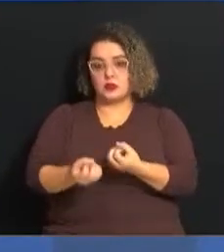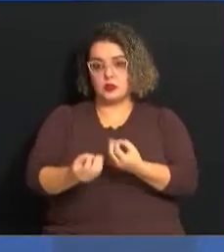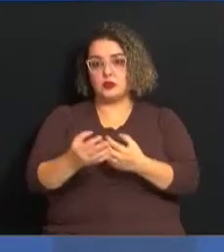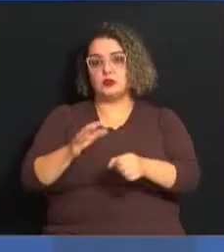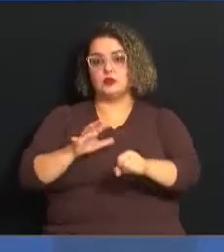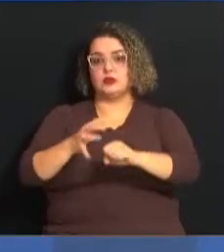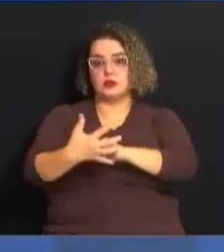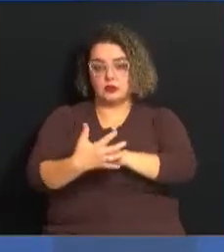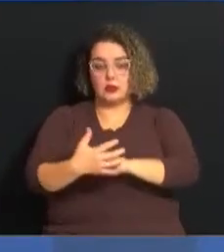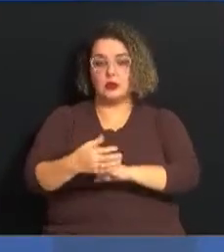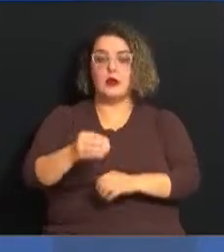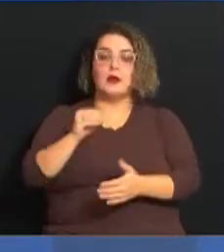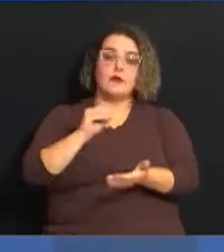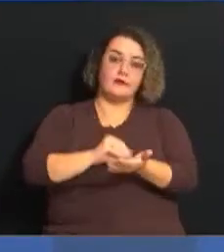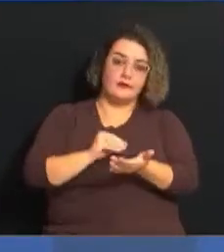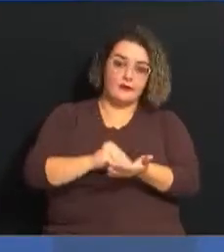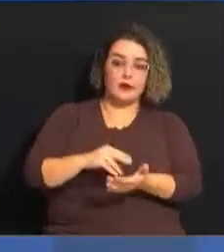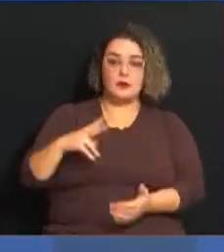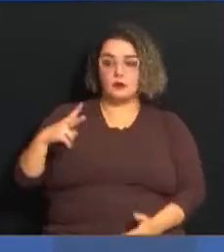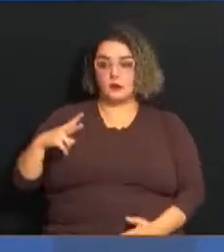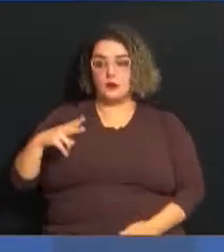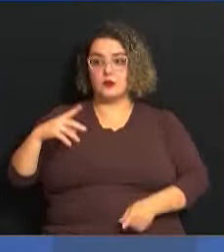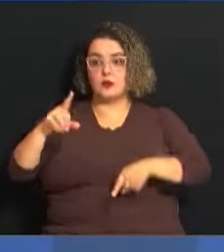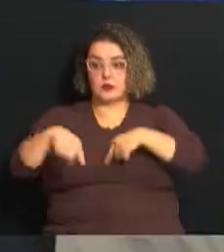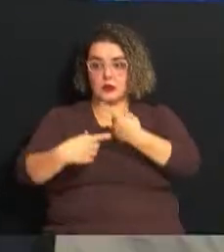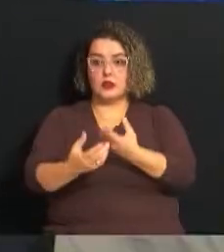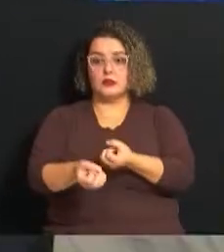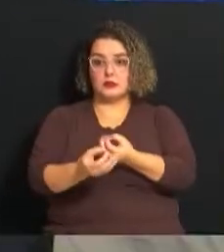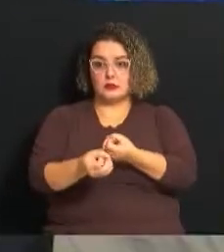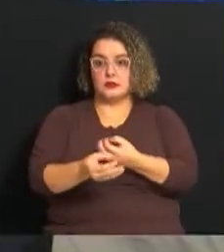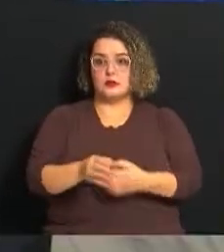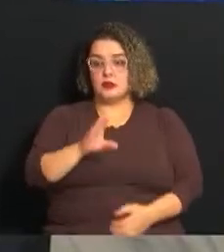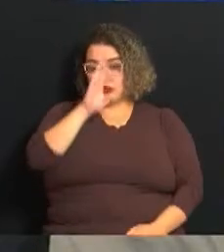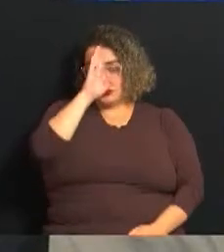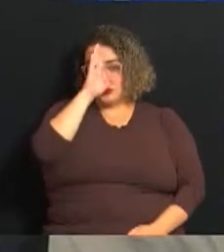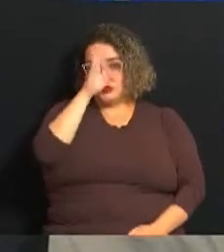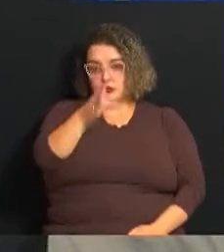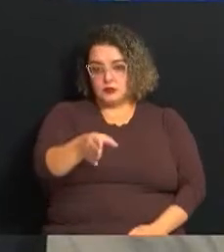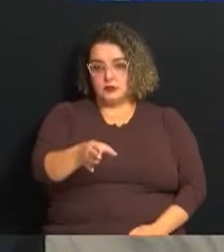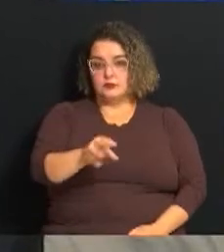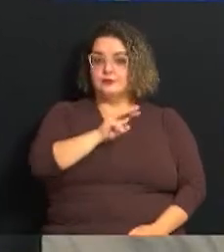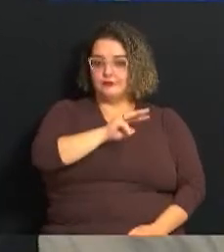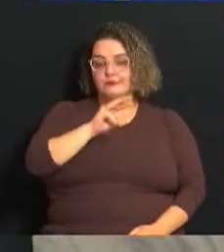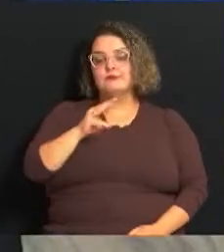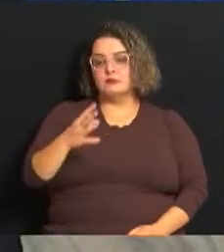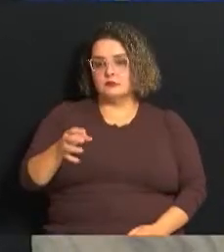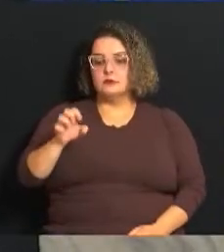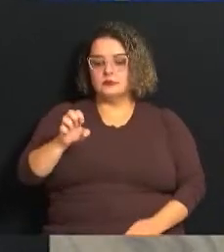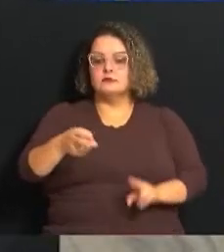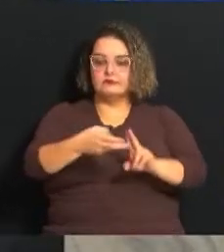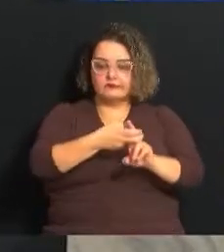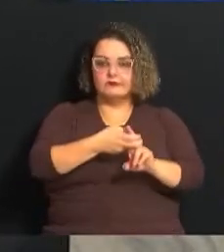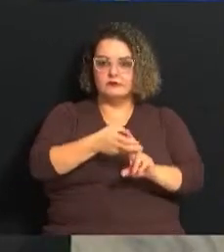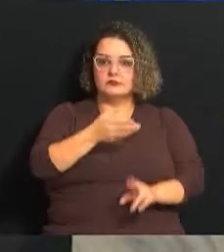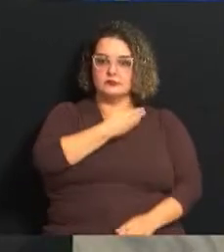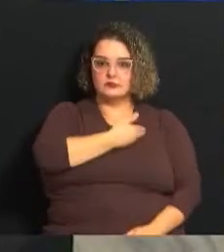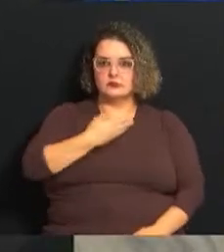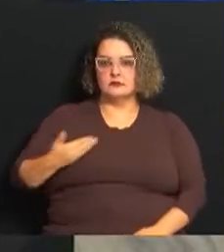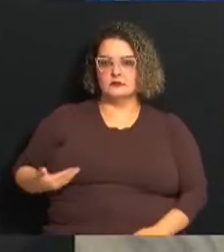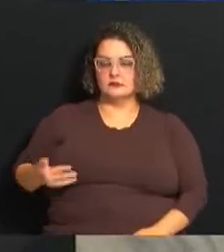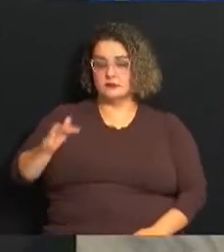falta ainda a rede particular e outros dados que são colocados diretamente nessa plataforma do governo federal. Mirna Abreu, para